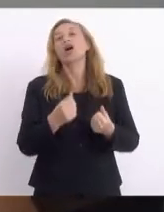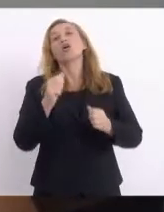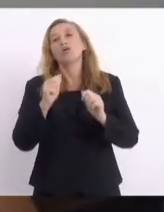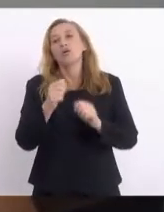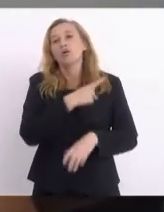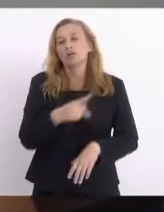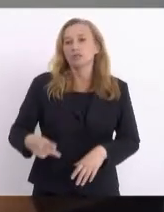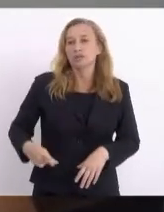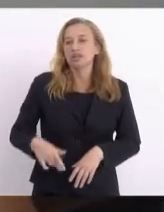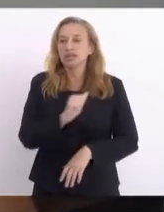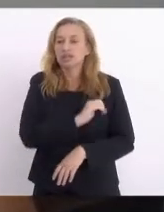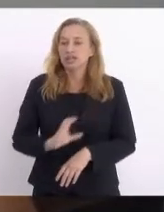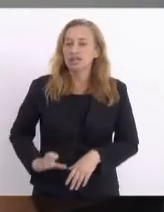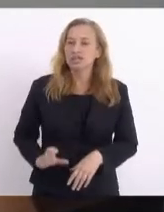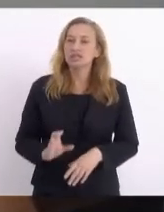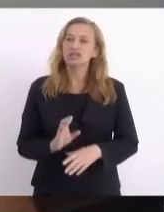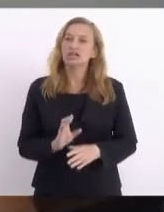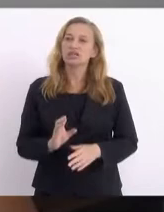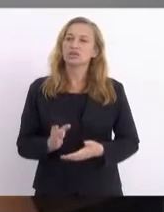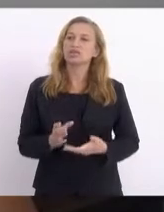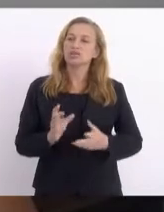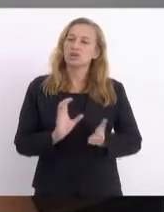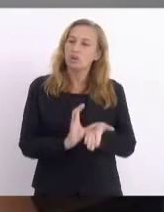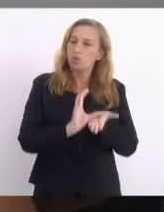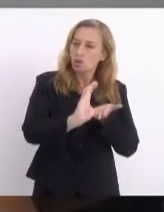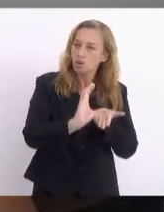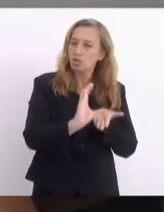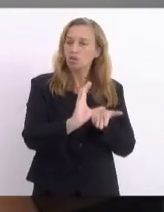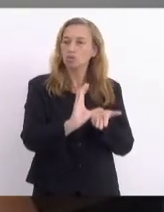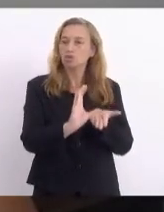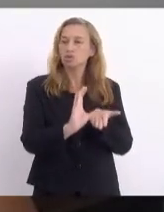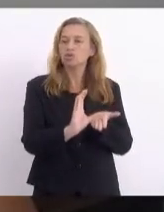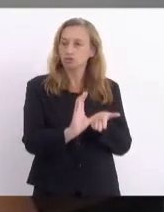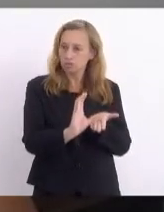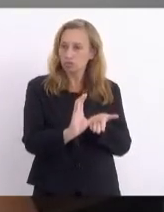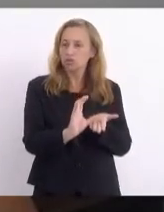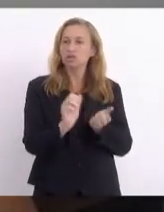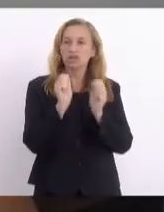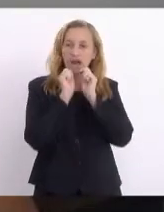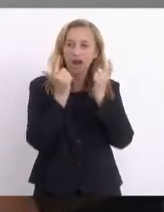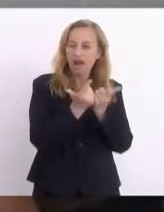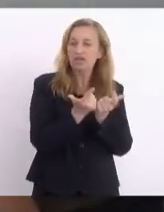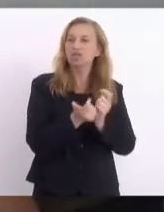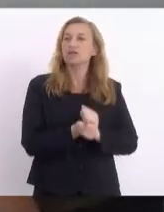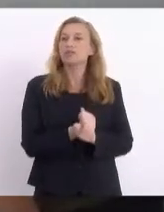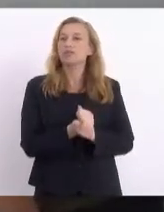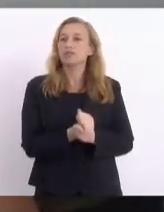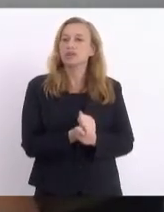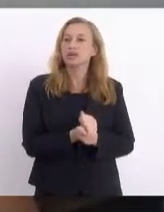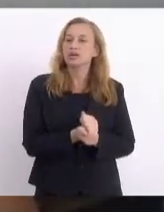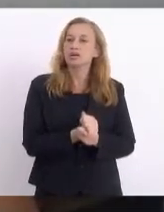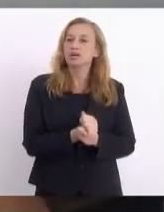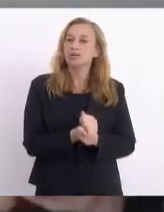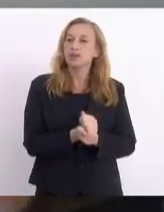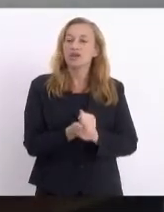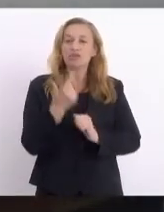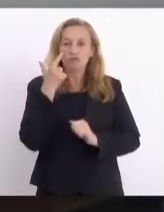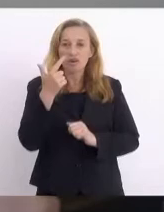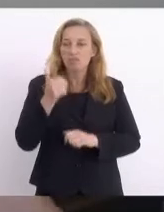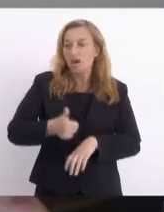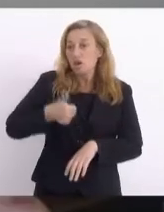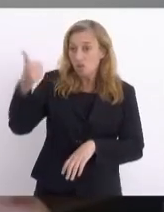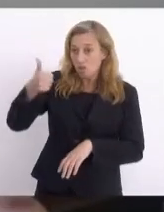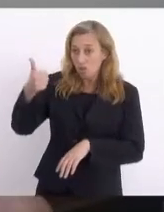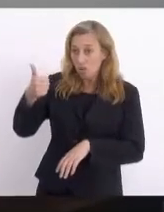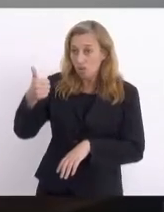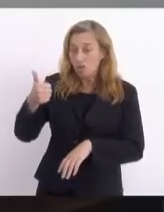Ciliano se dispondo a destinar recursos do fundo da Alerj para subvencionar uma grade de horário mais adequada